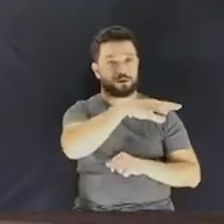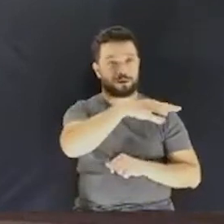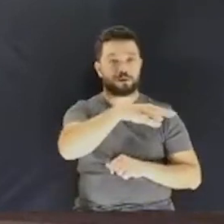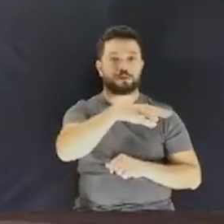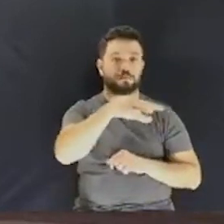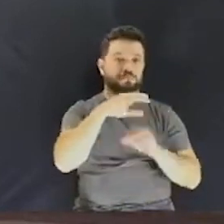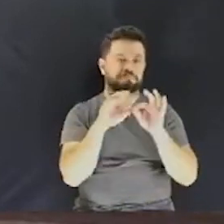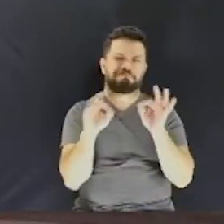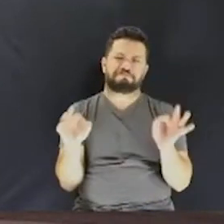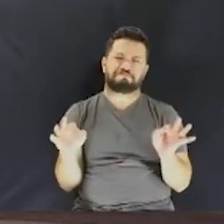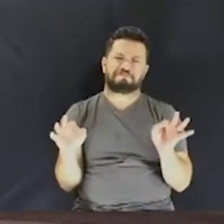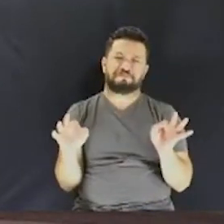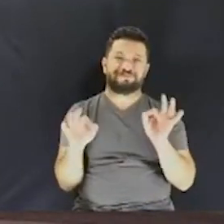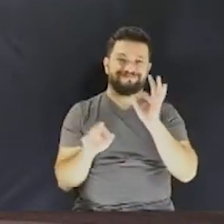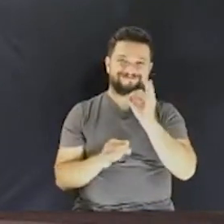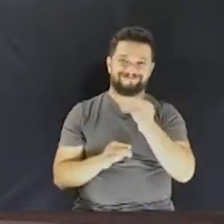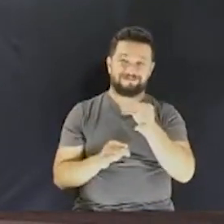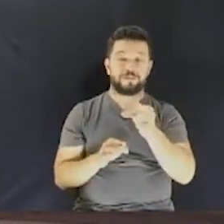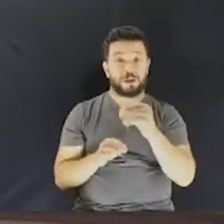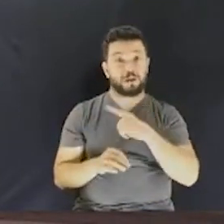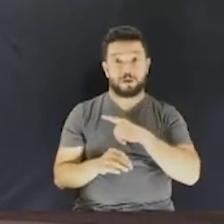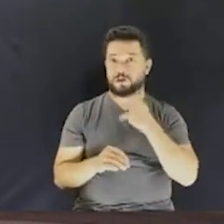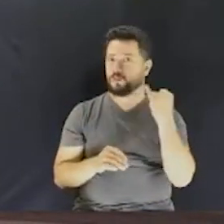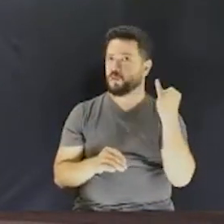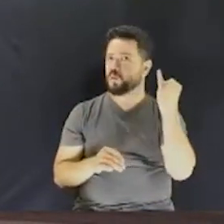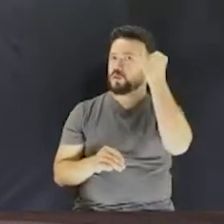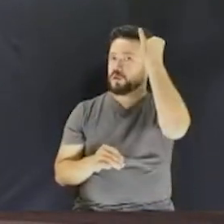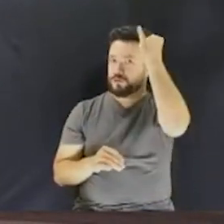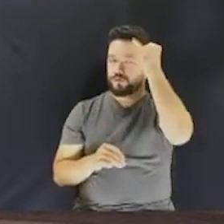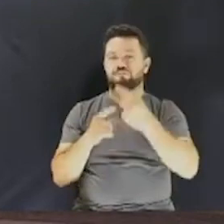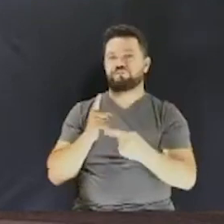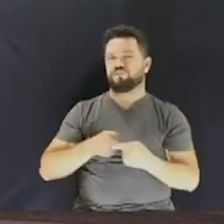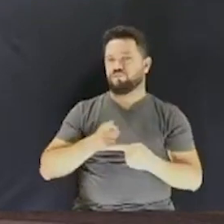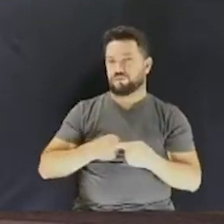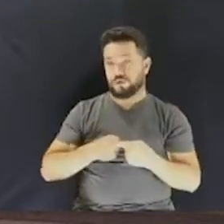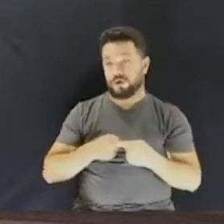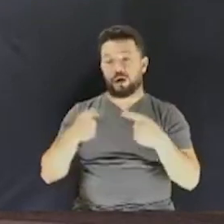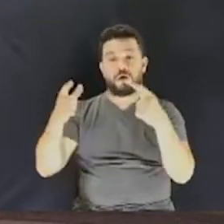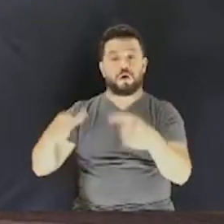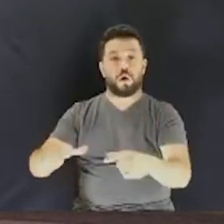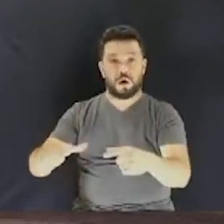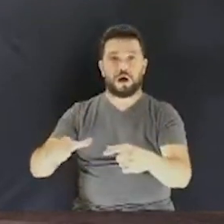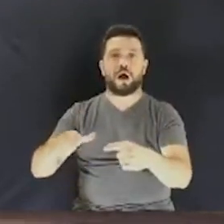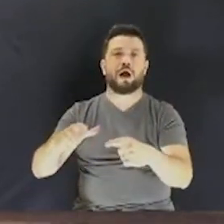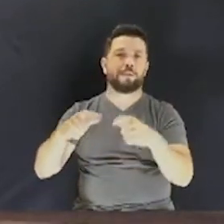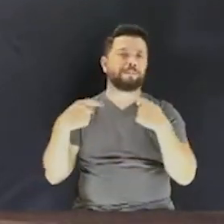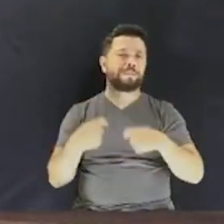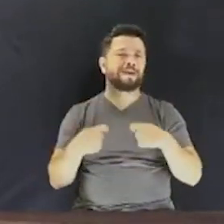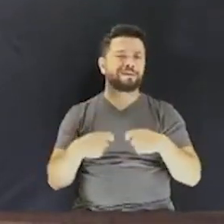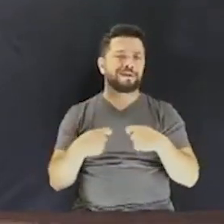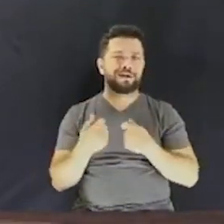mas, vereador Mauro Inácio, ela tem uma importância, porque nós sabemos que as unidades de pronto atendimento são os locais que as pessoas muitas vezes precisam,